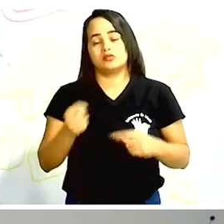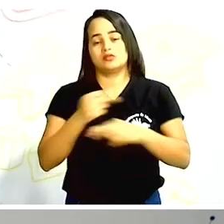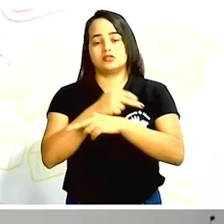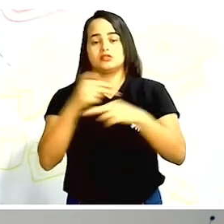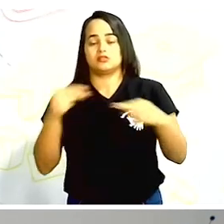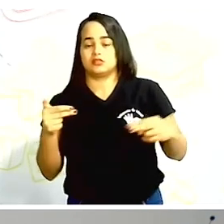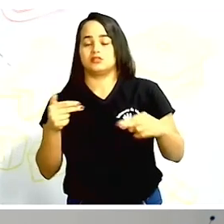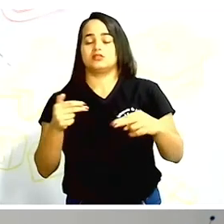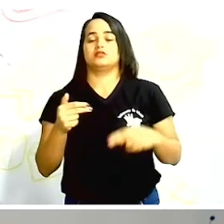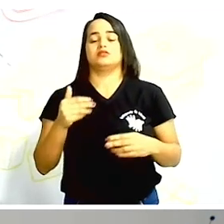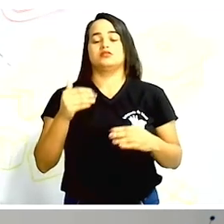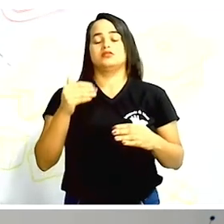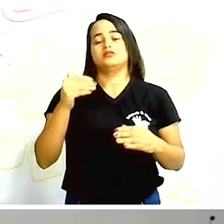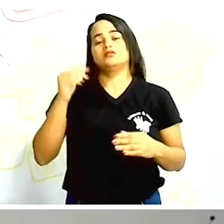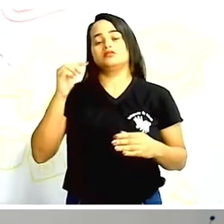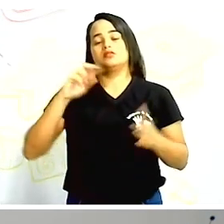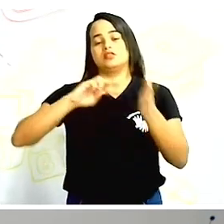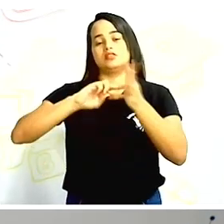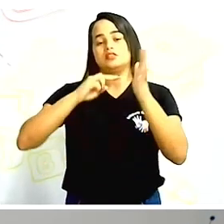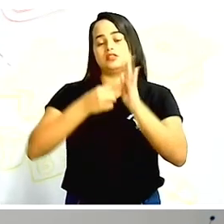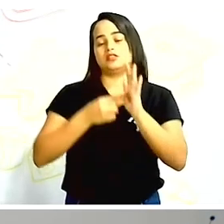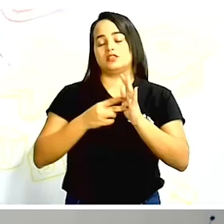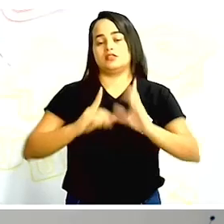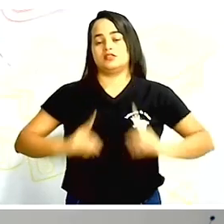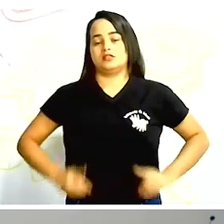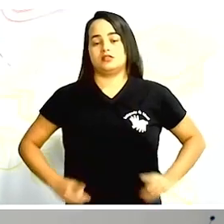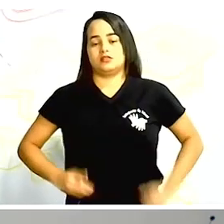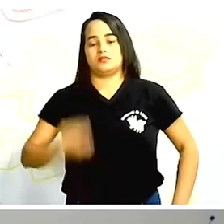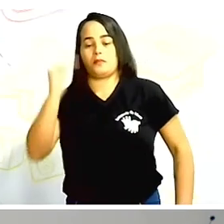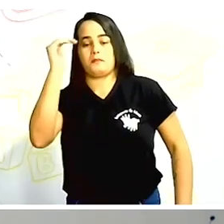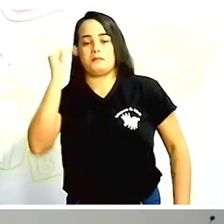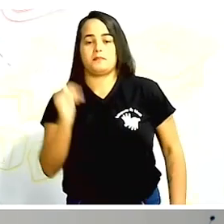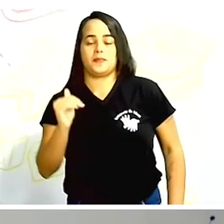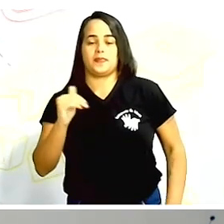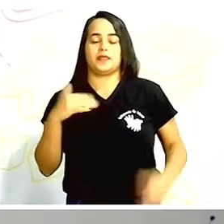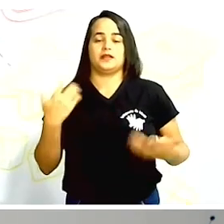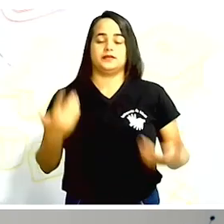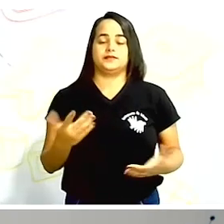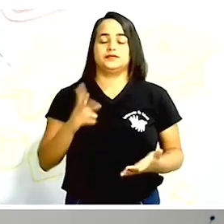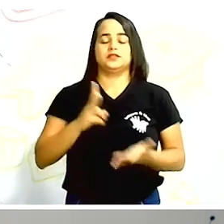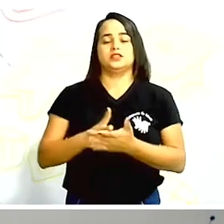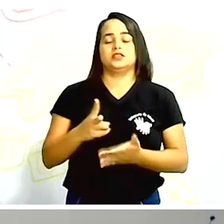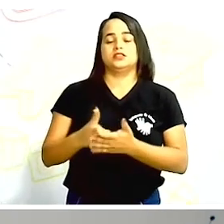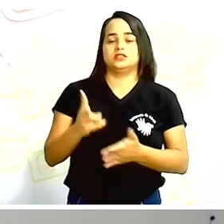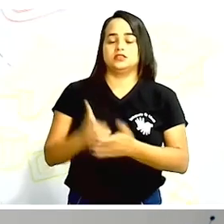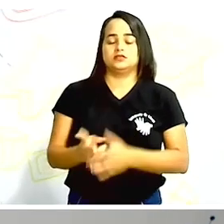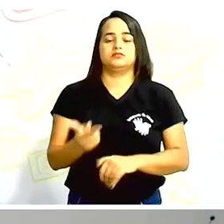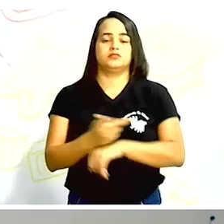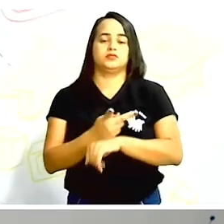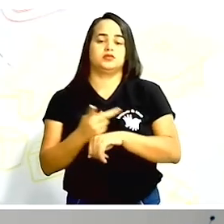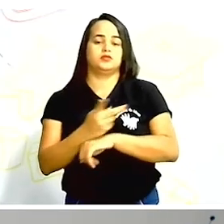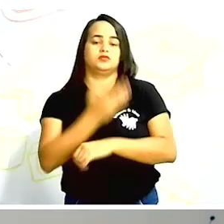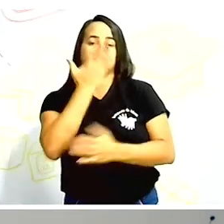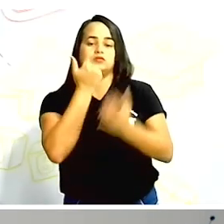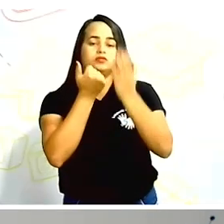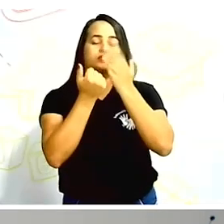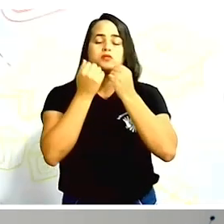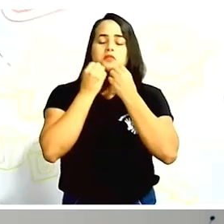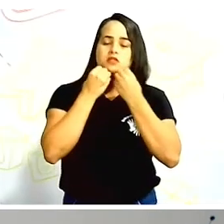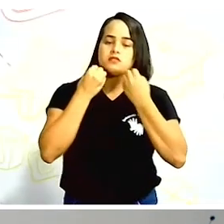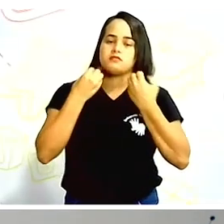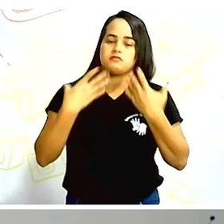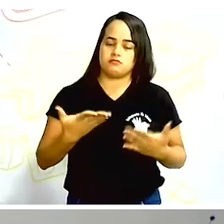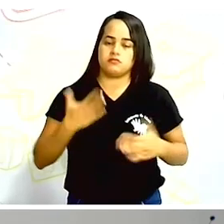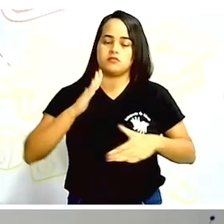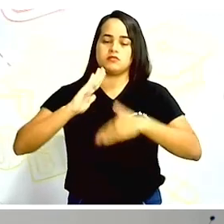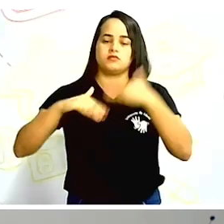são uma baixa por conta desse baixo nível de testosterona no organismo. Então, sempre temos que estar procurando esses alimentos que aumentem